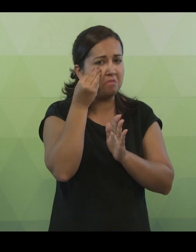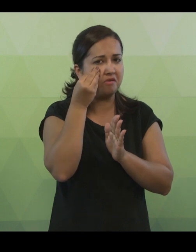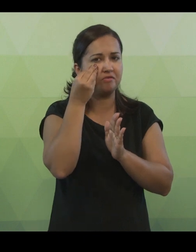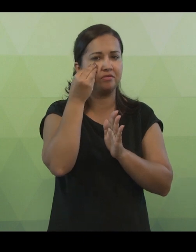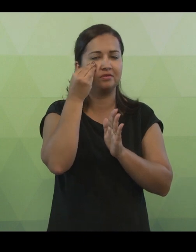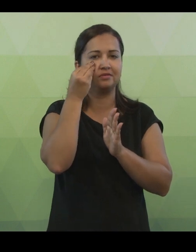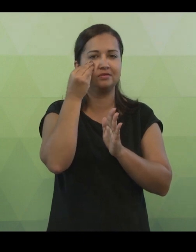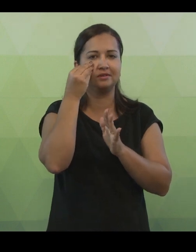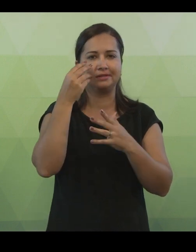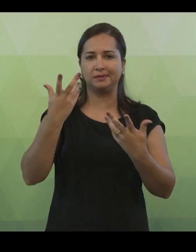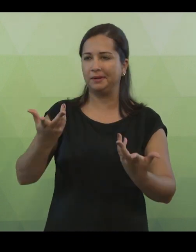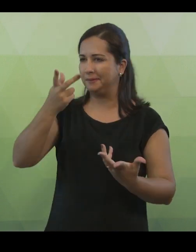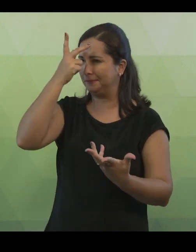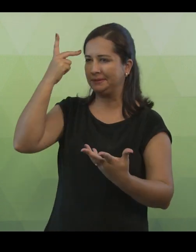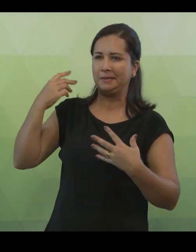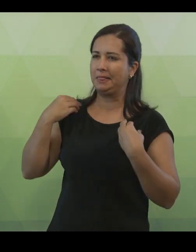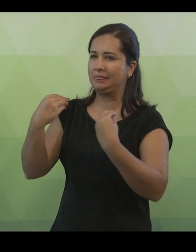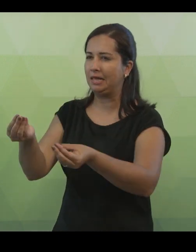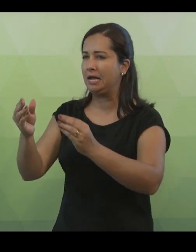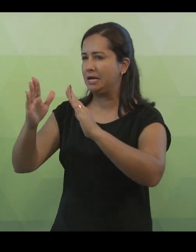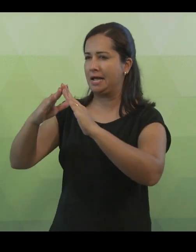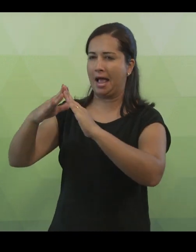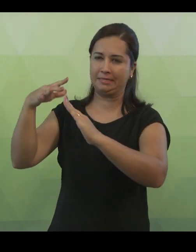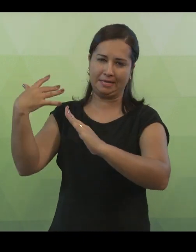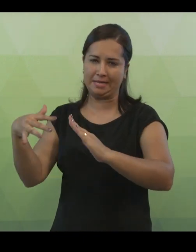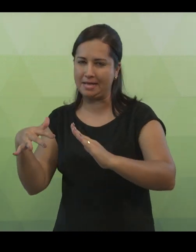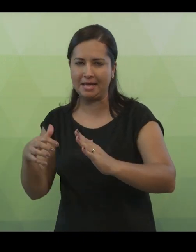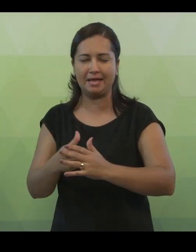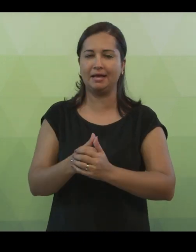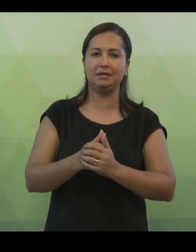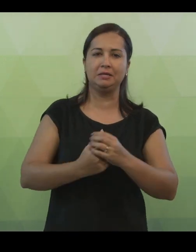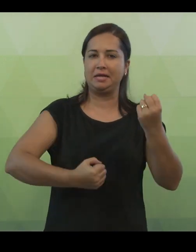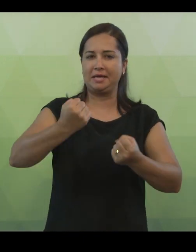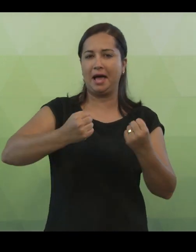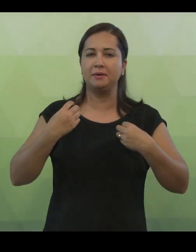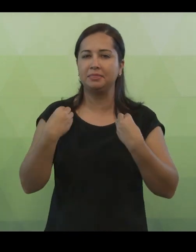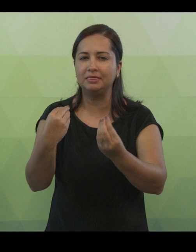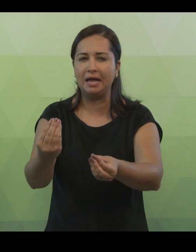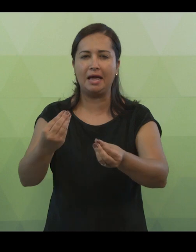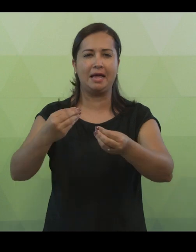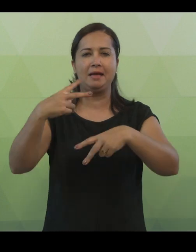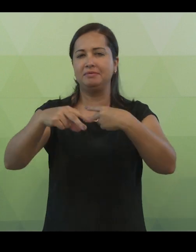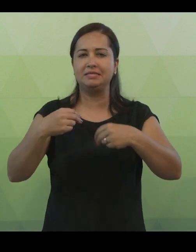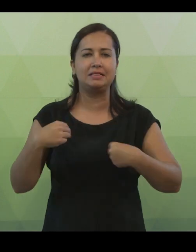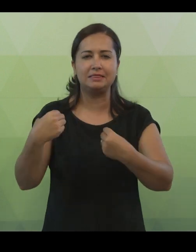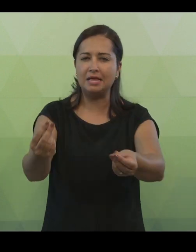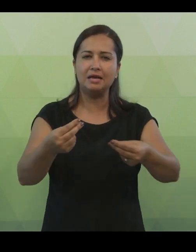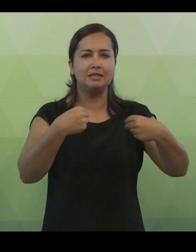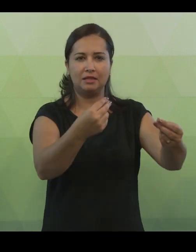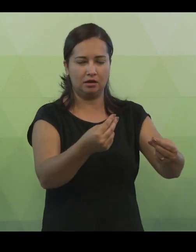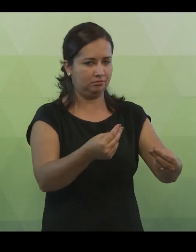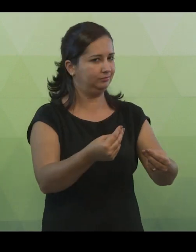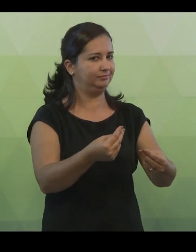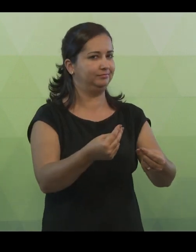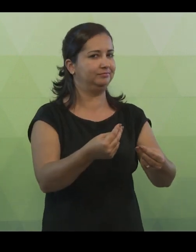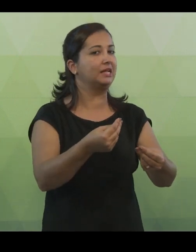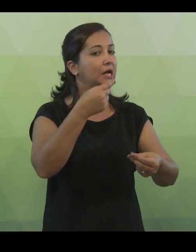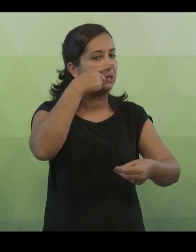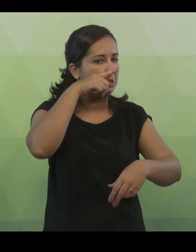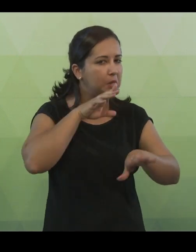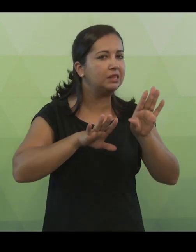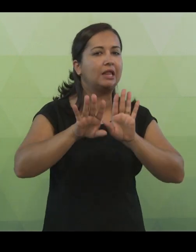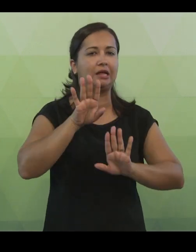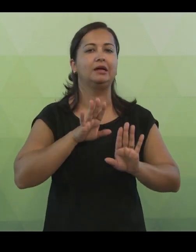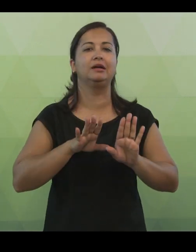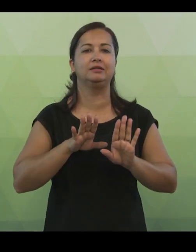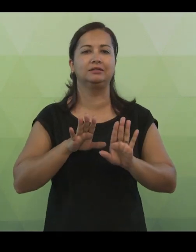Ninguém dá casa de 100 mil reais, ninguém dá um carro de 80 mil reais assim do nada, tá? Se você não fez nenhuma inscrição em nenhum site, tá, para receber esse